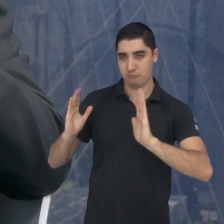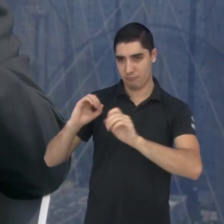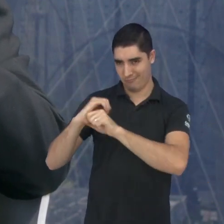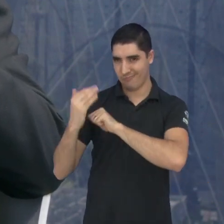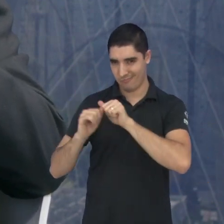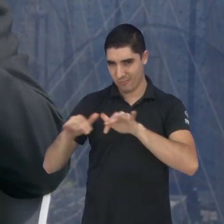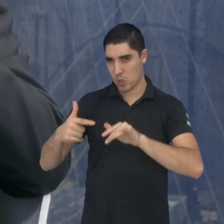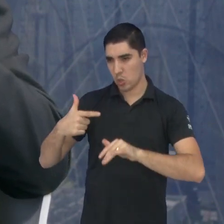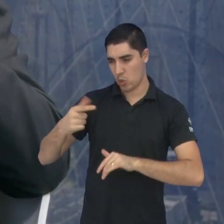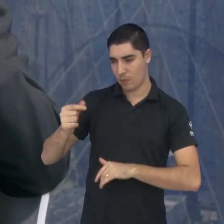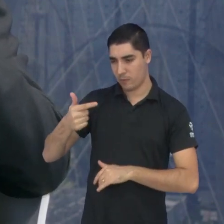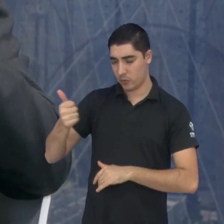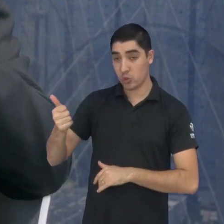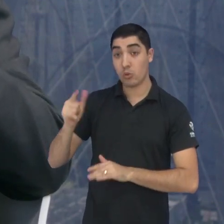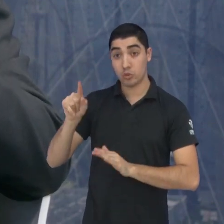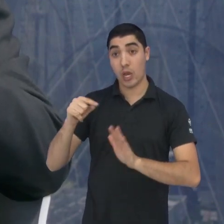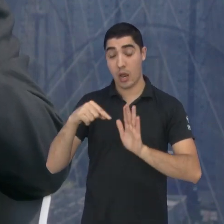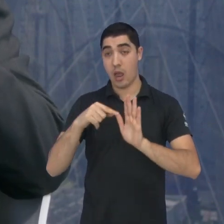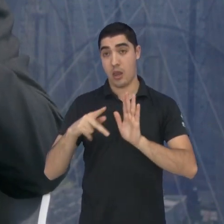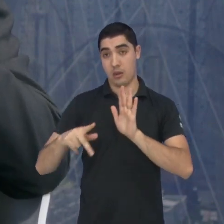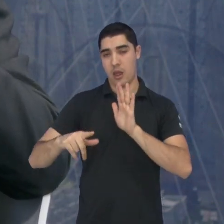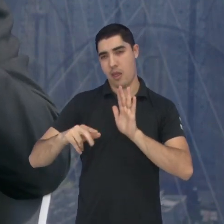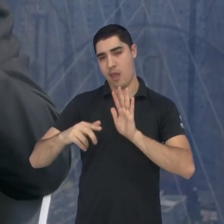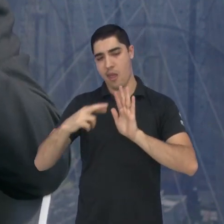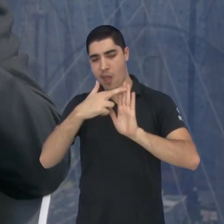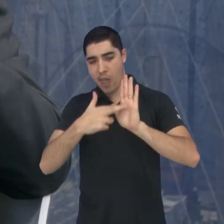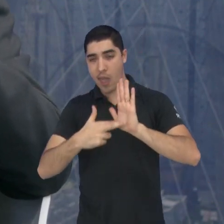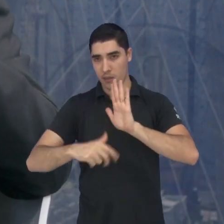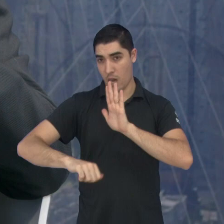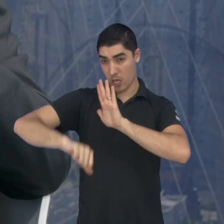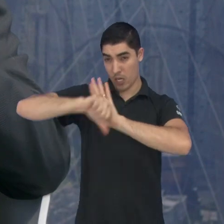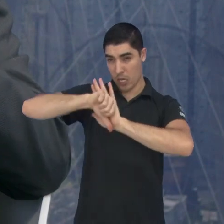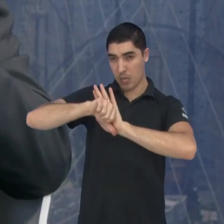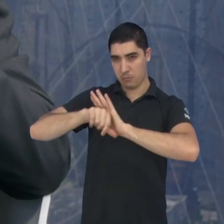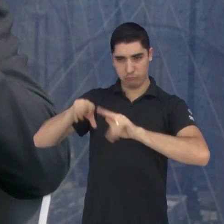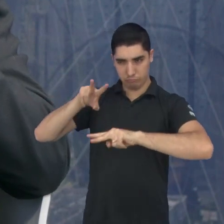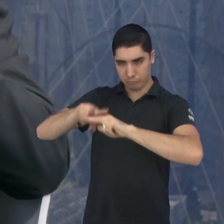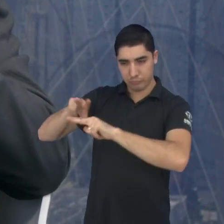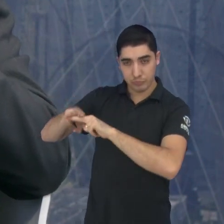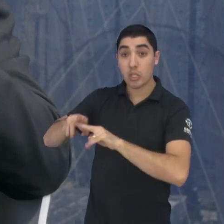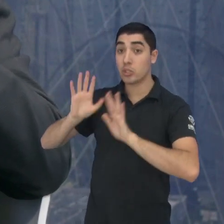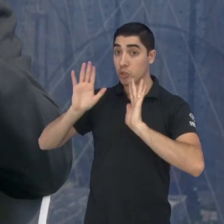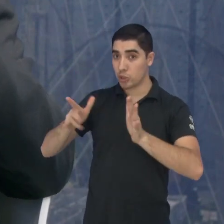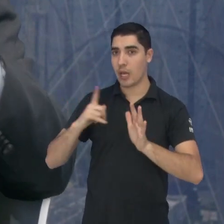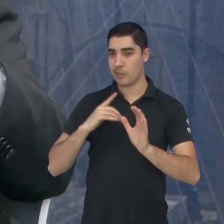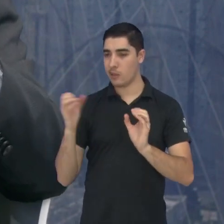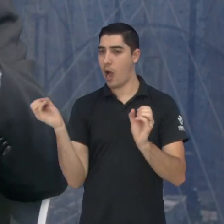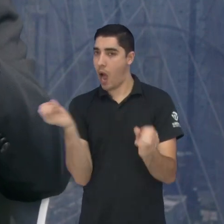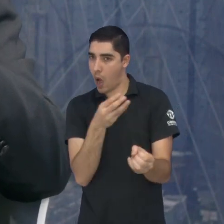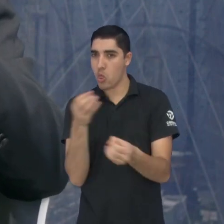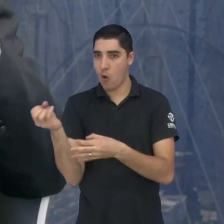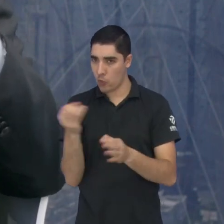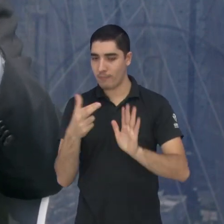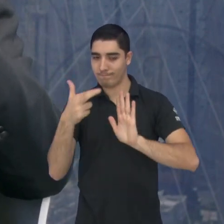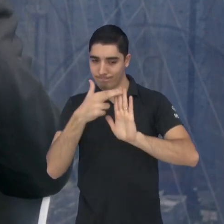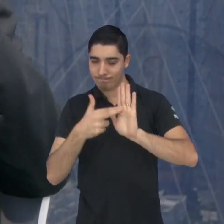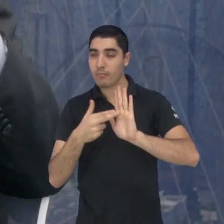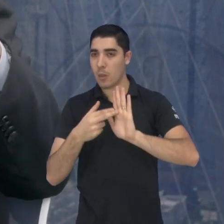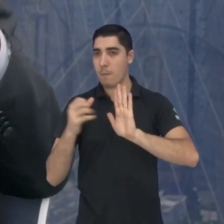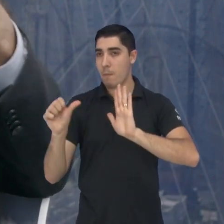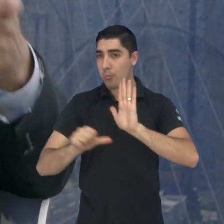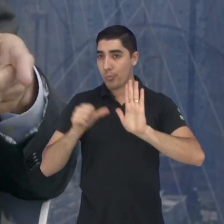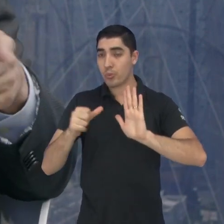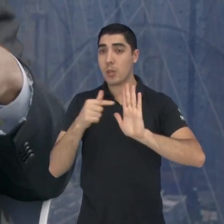Código Penal foi reformado novamente, principalmente nessa parte. Foram criadas novas figuras criminosas que punem a exposição